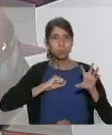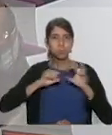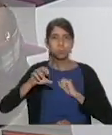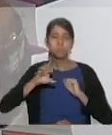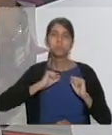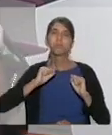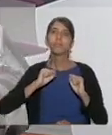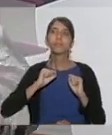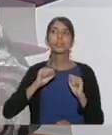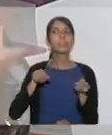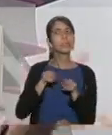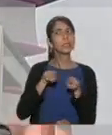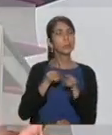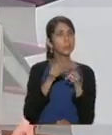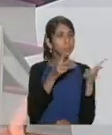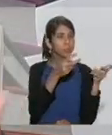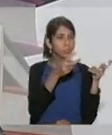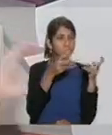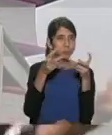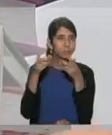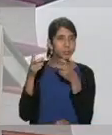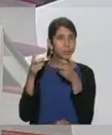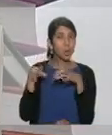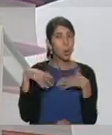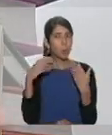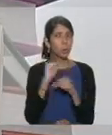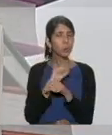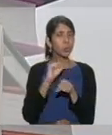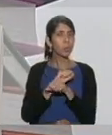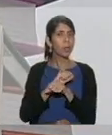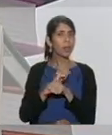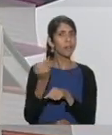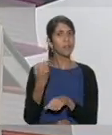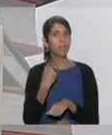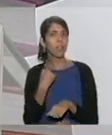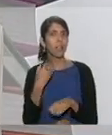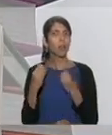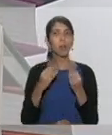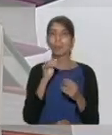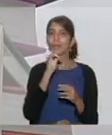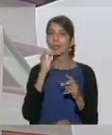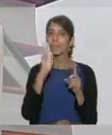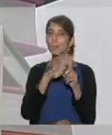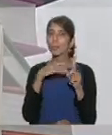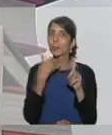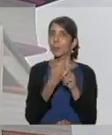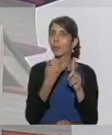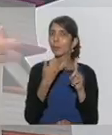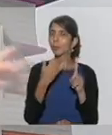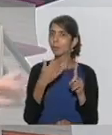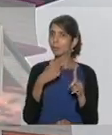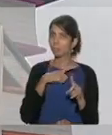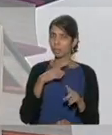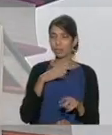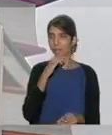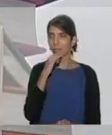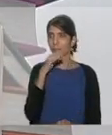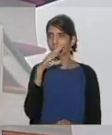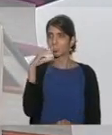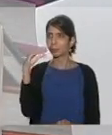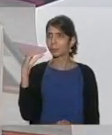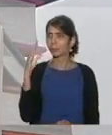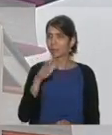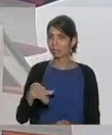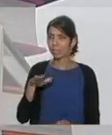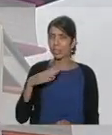permeável, ele é muito susceptível ao que o outro vai dizer dele, ao que o outro está falando, o perigo do bullying, o perigo disso tudo. Você pega um adulto, perigo